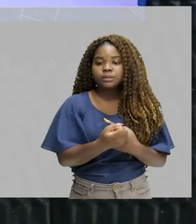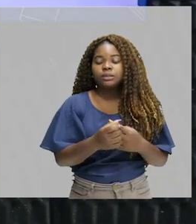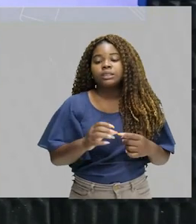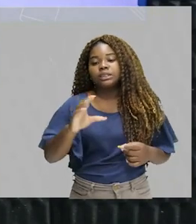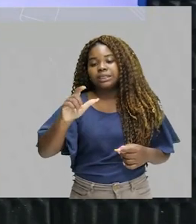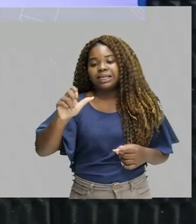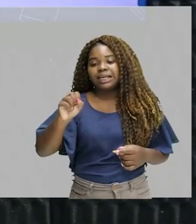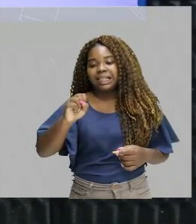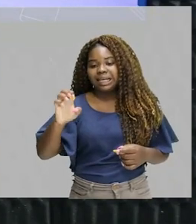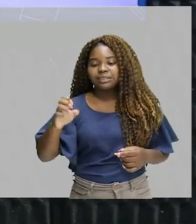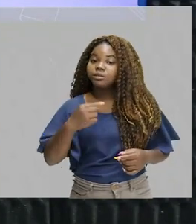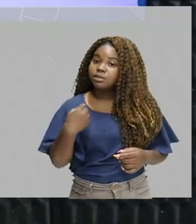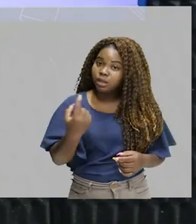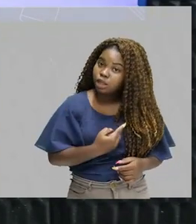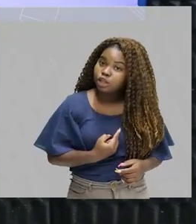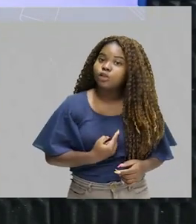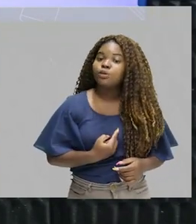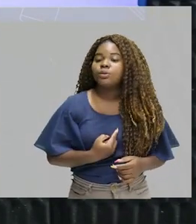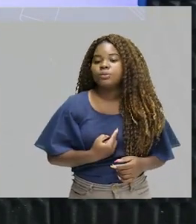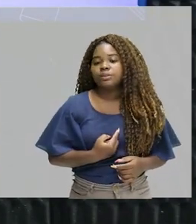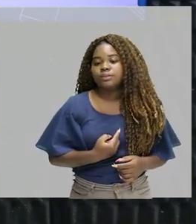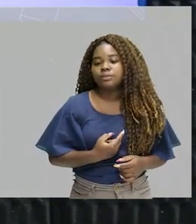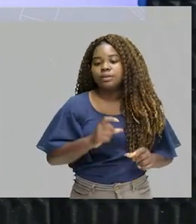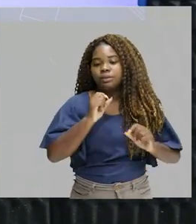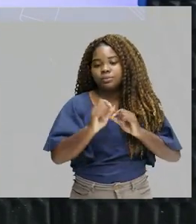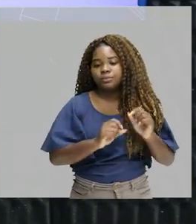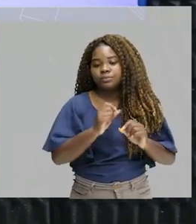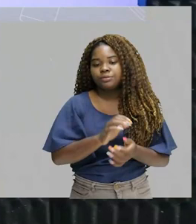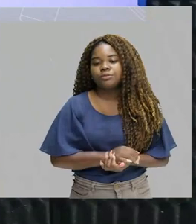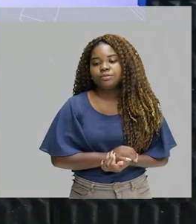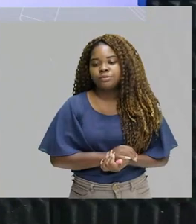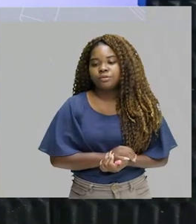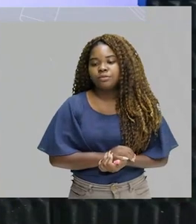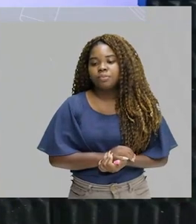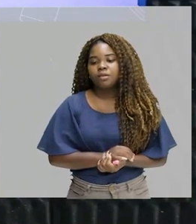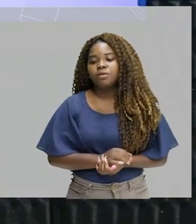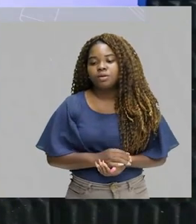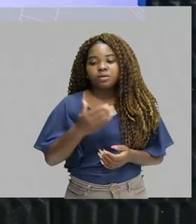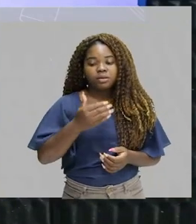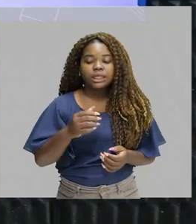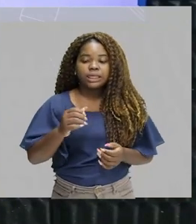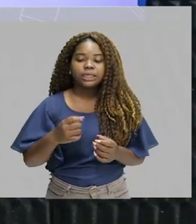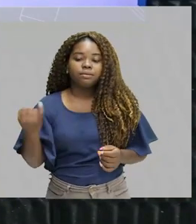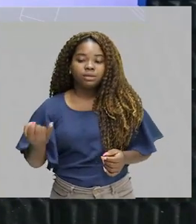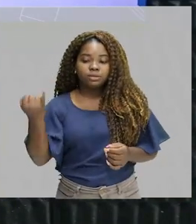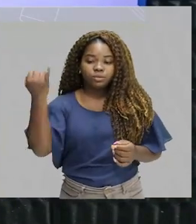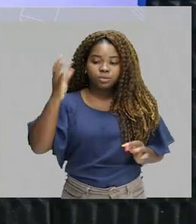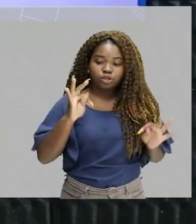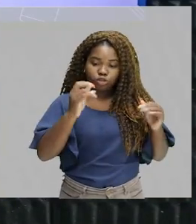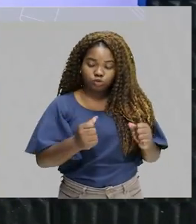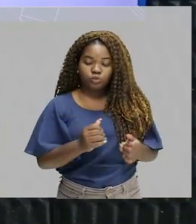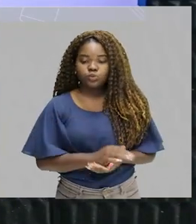gente vive é a mais flexível de todas mais do que estamentos mais do